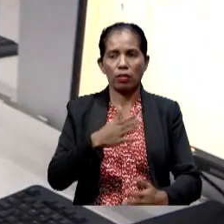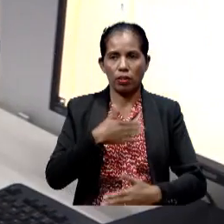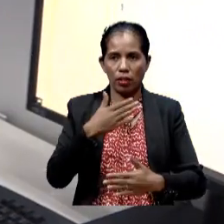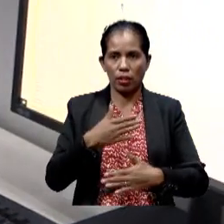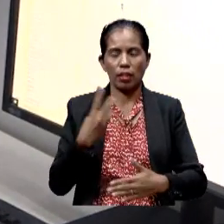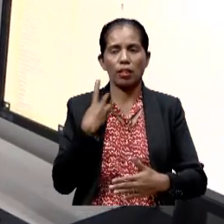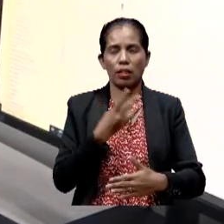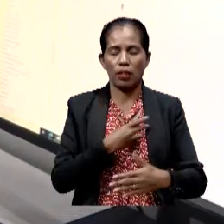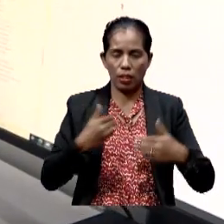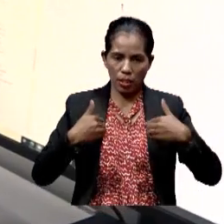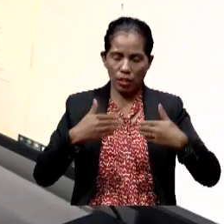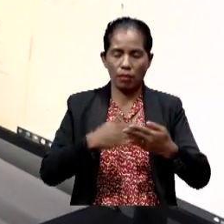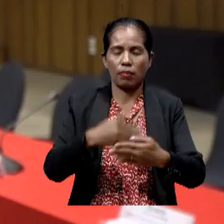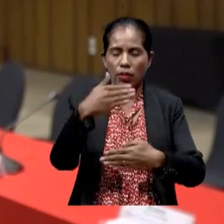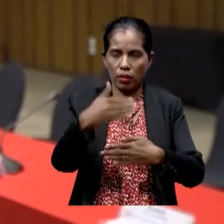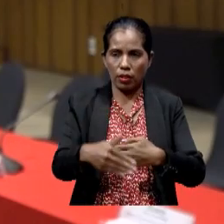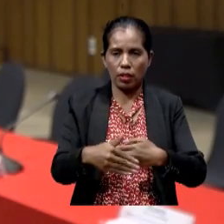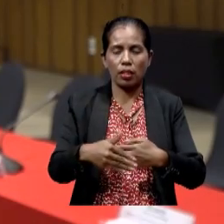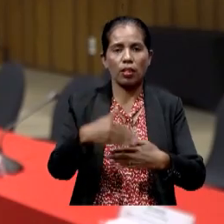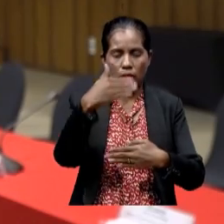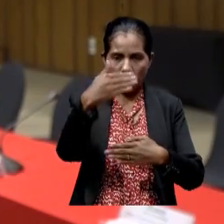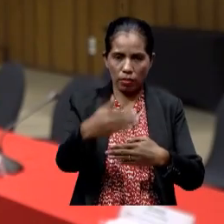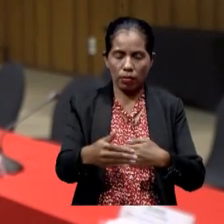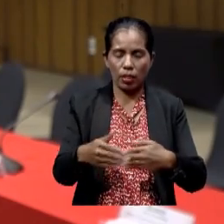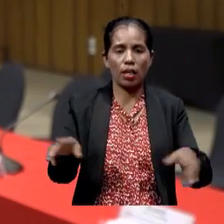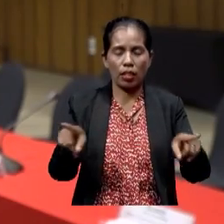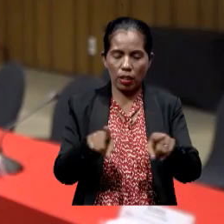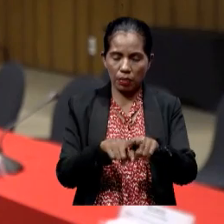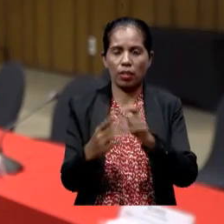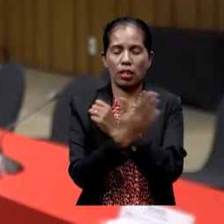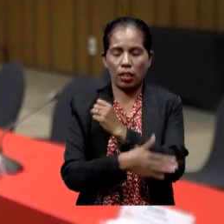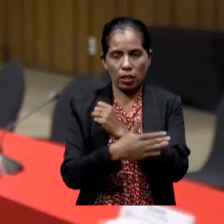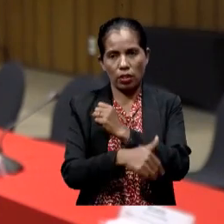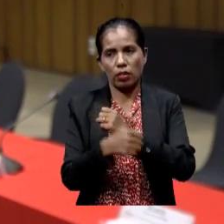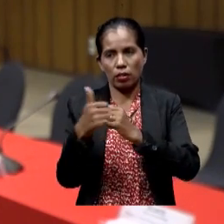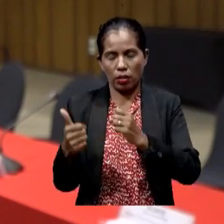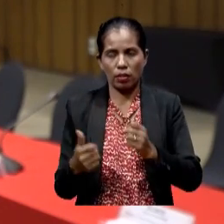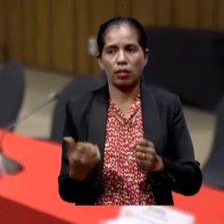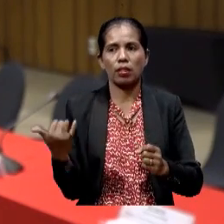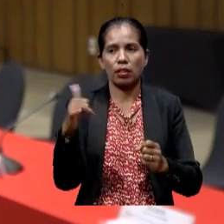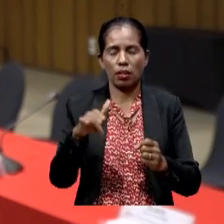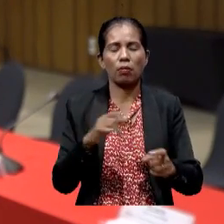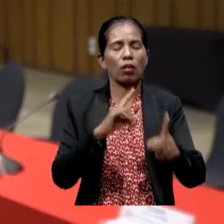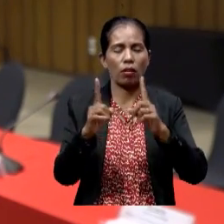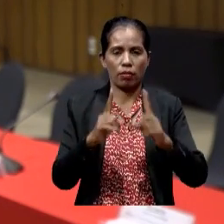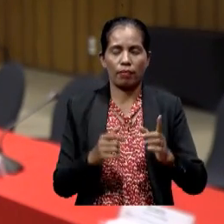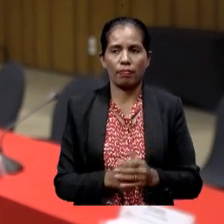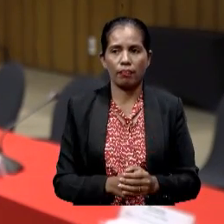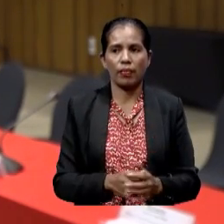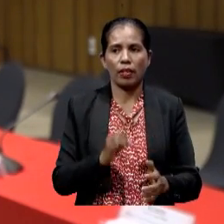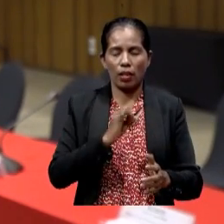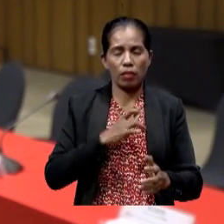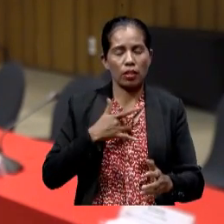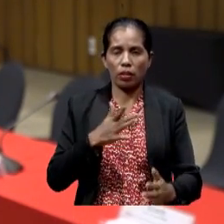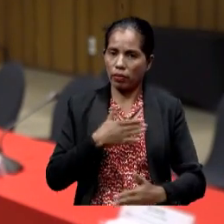kita, ia passo balu, ia oin, compara o moço rival balu, né? Portanto, tene oin ser makulia, lo zito makulia, portanto, bahau ida ne, esse privilegio